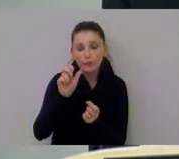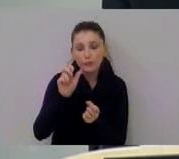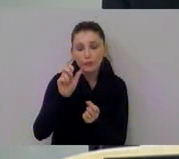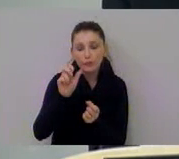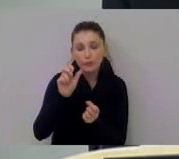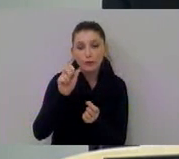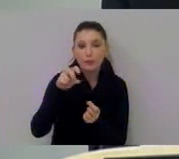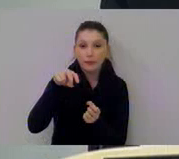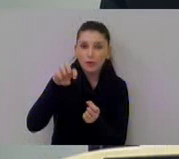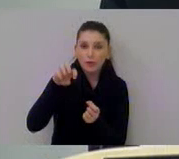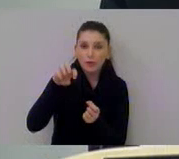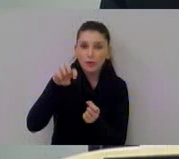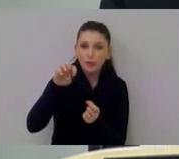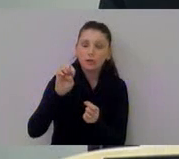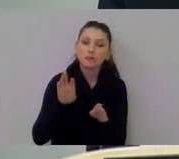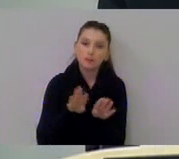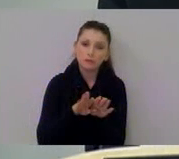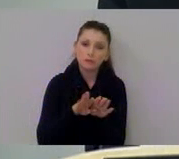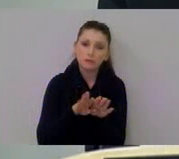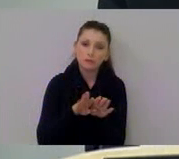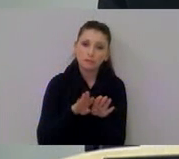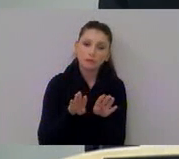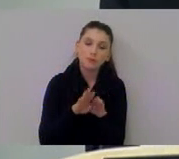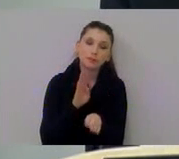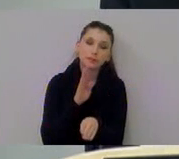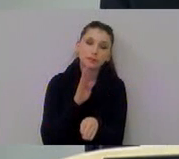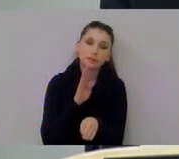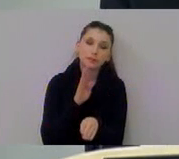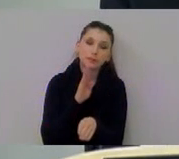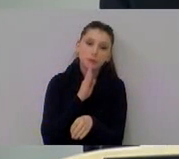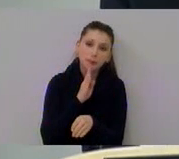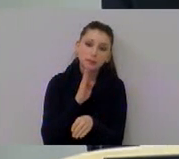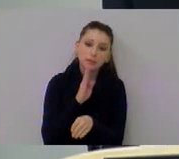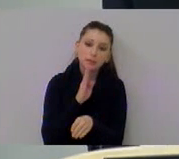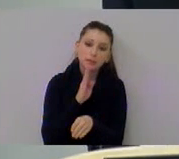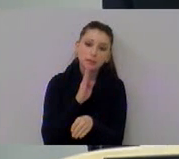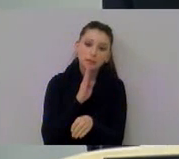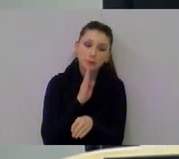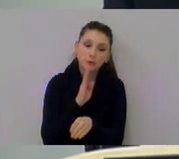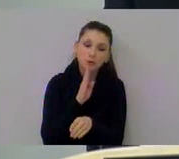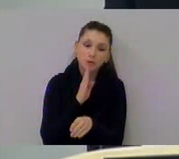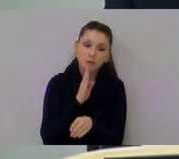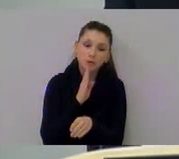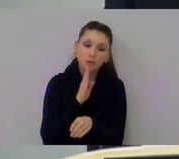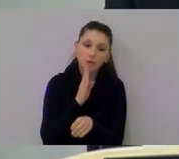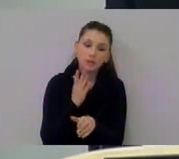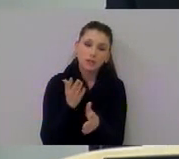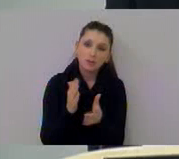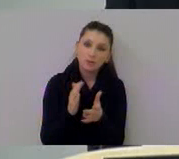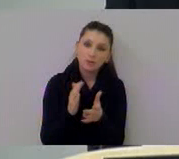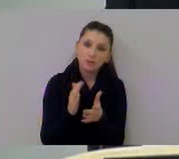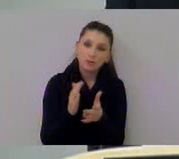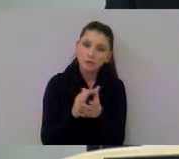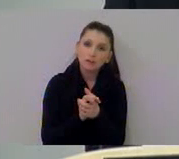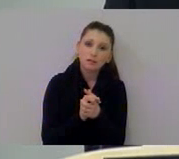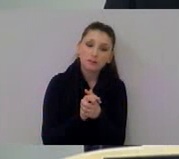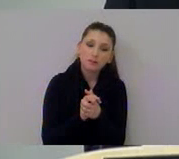mas poderia até contribuir. Quem sabe já tem algum